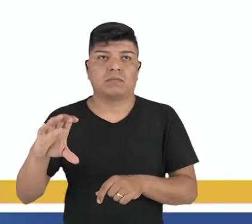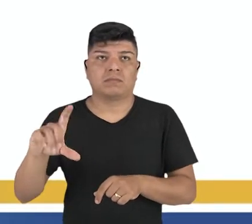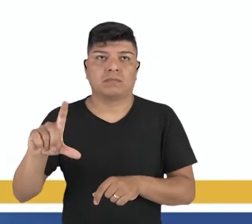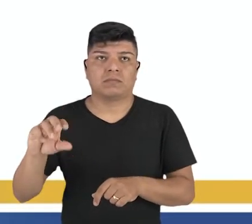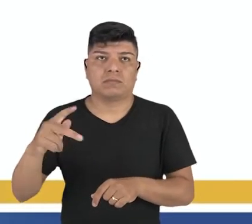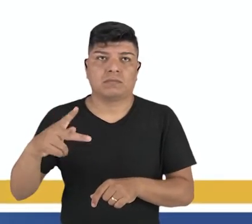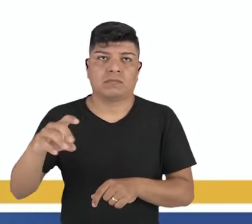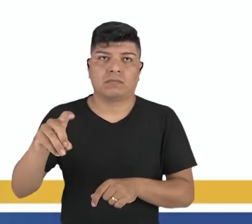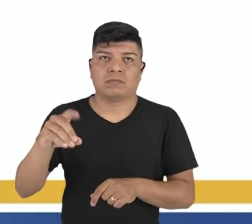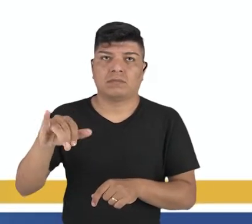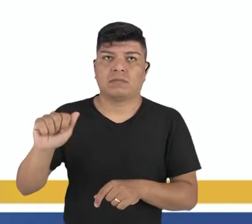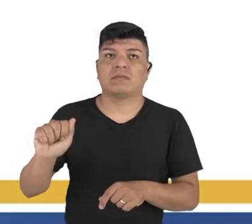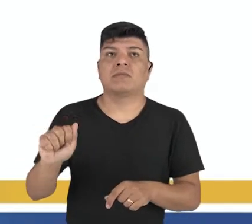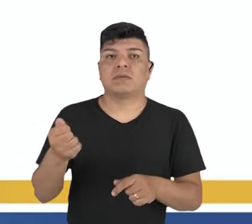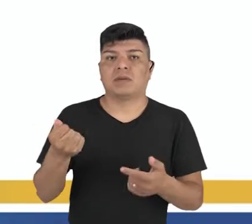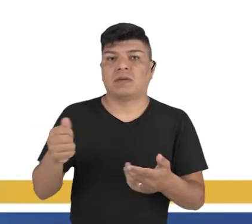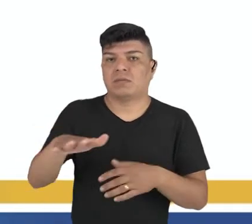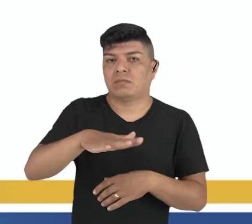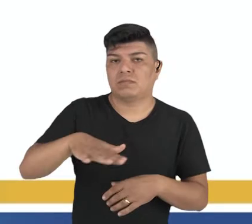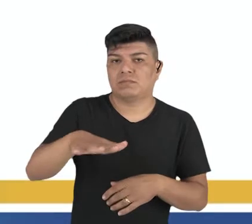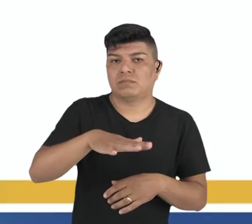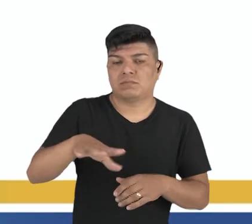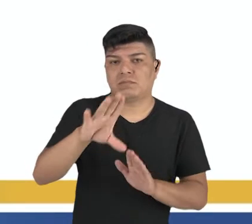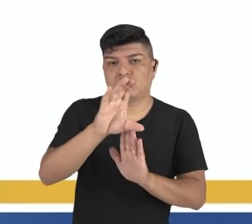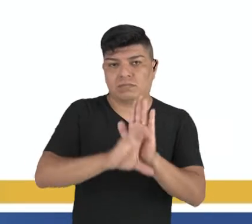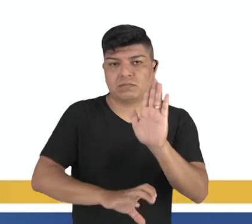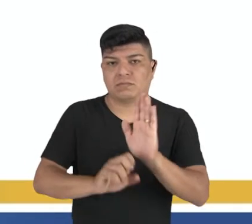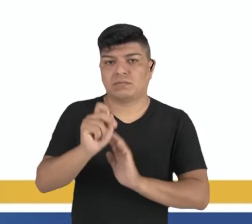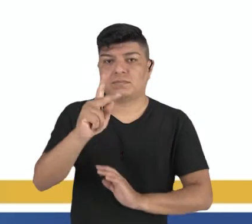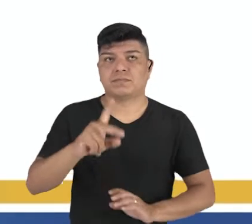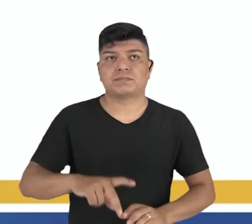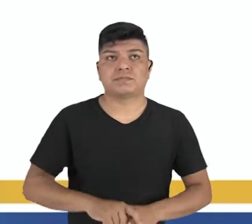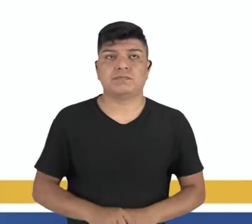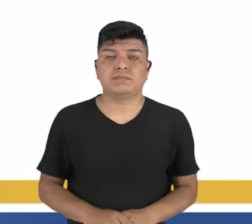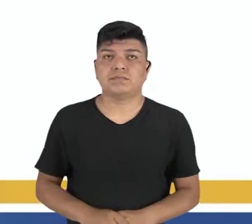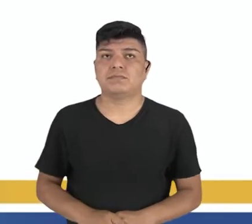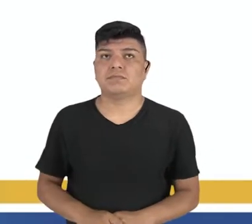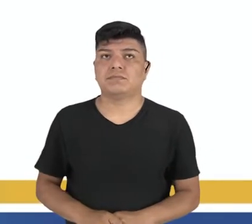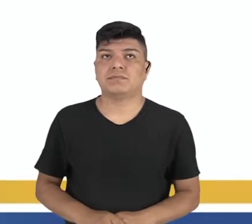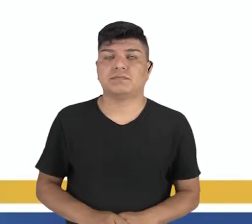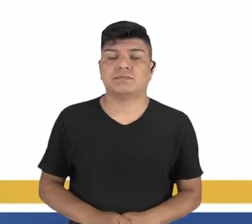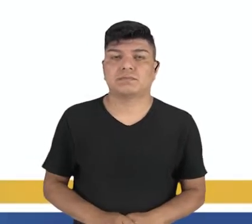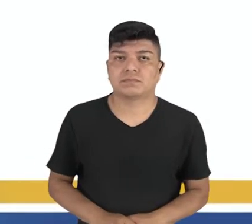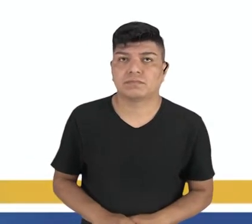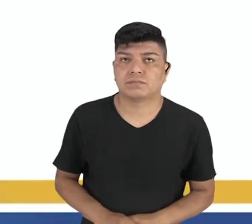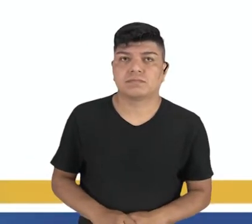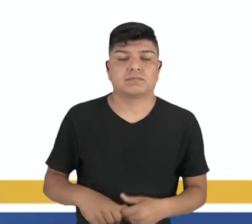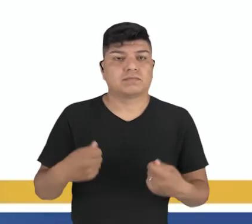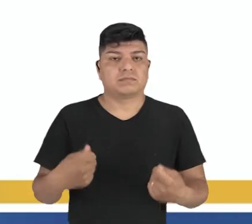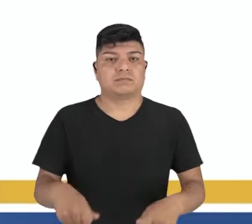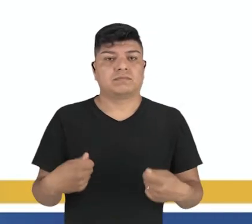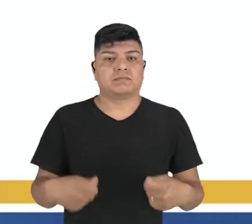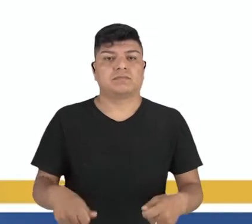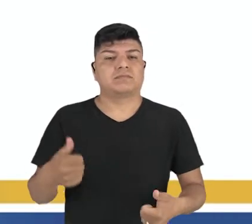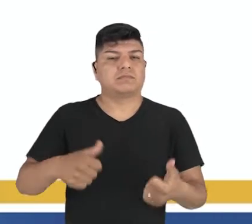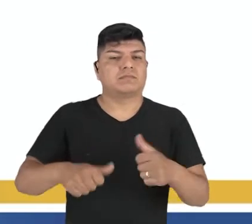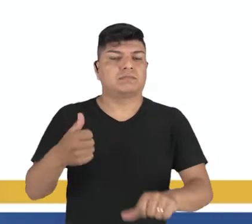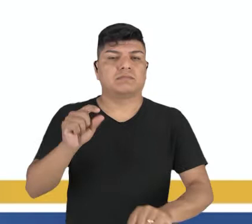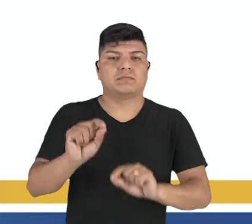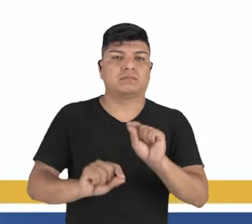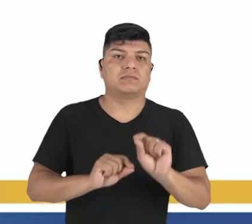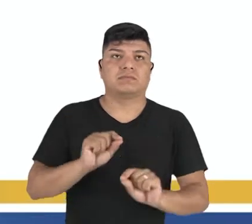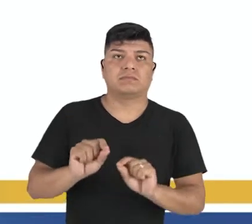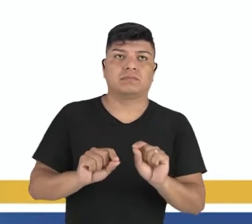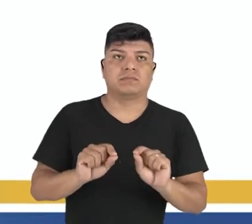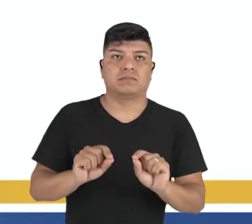Tem por base os conceitos, ok? E aí nós precisamos analisar o quê?